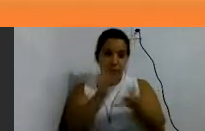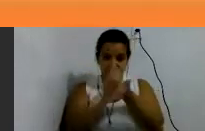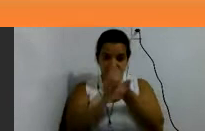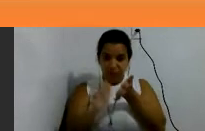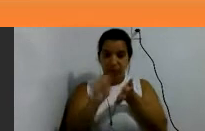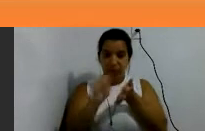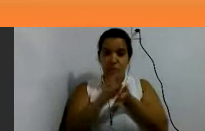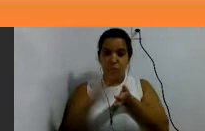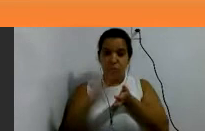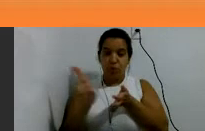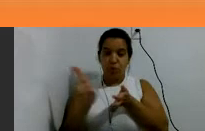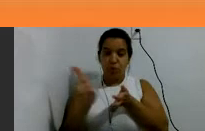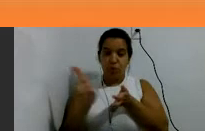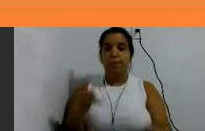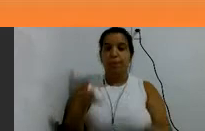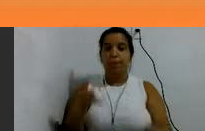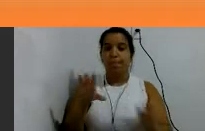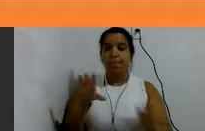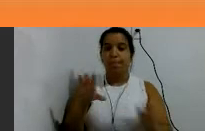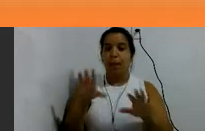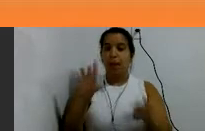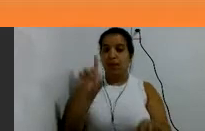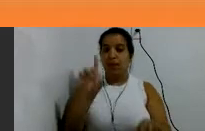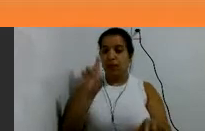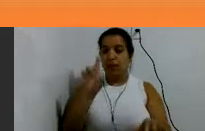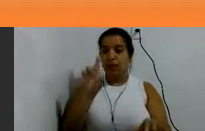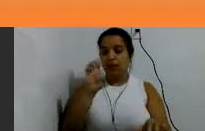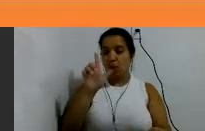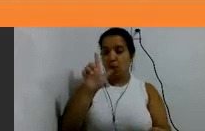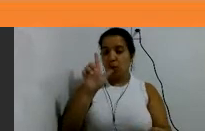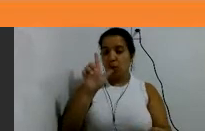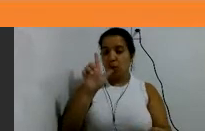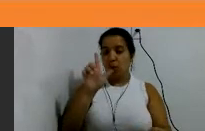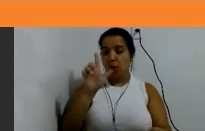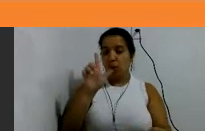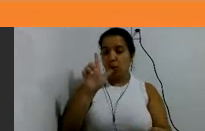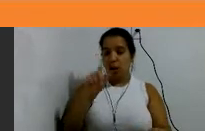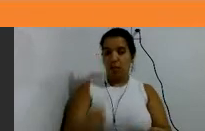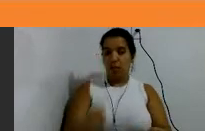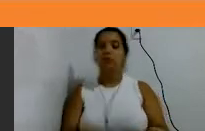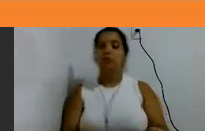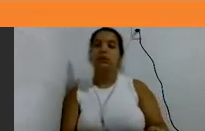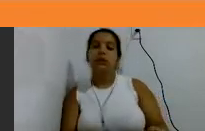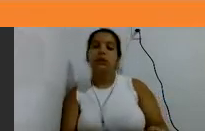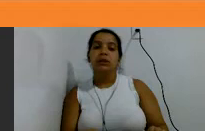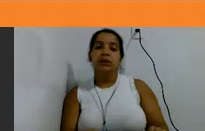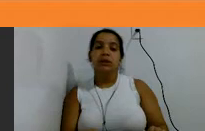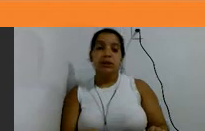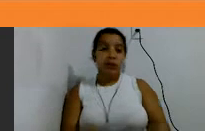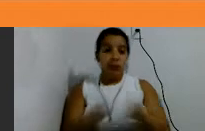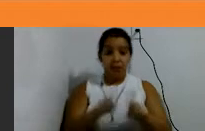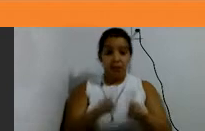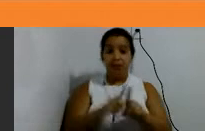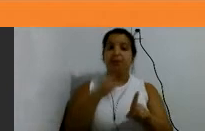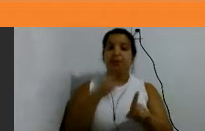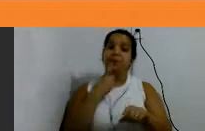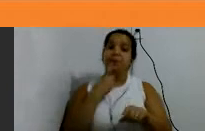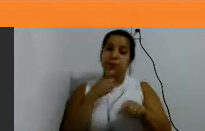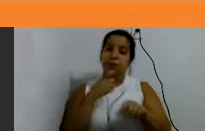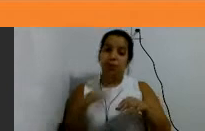chama de esfregaço delgado, e a gente vai observar a morfologia do parasito. Cultura de sangue ou material